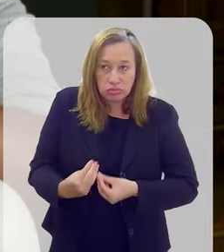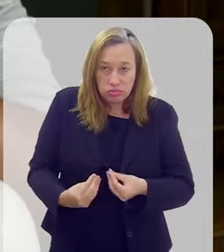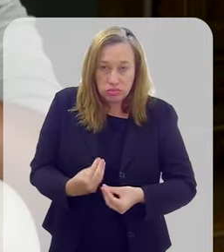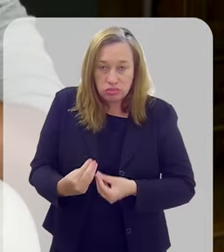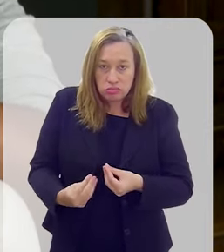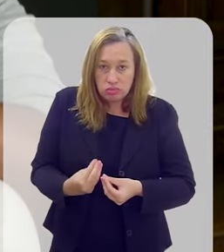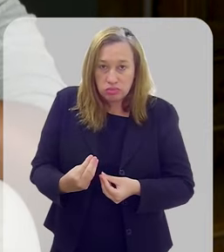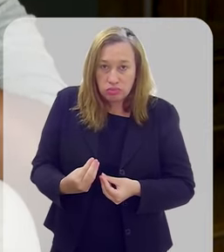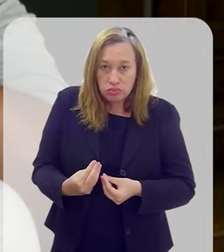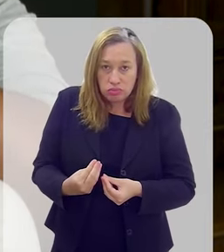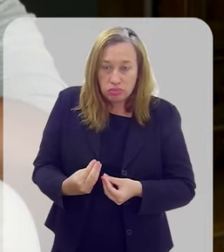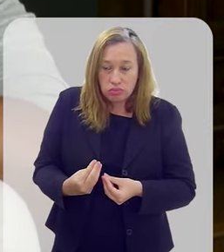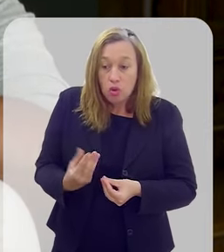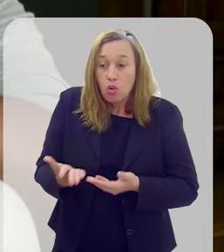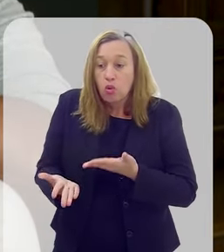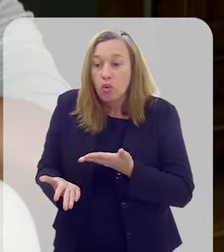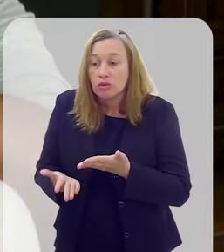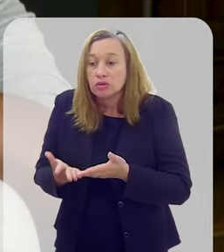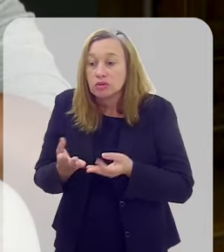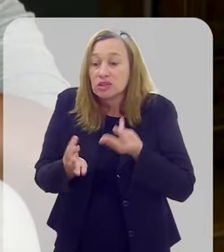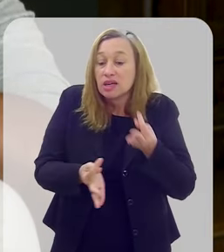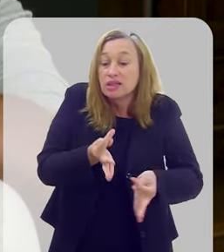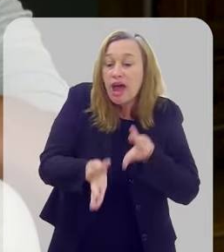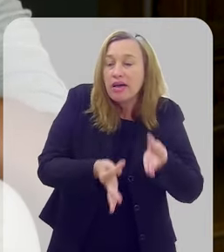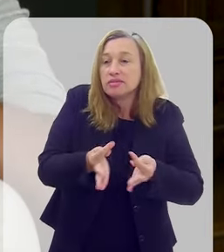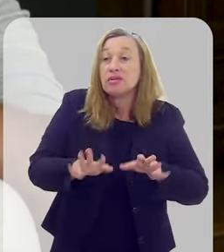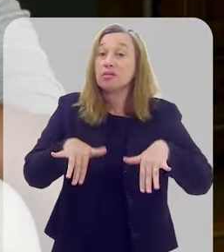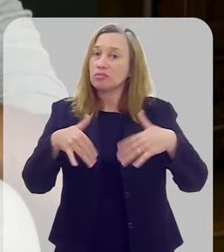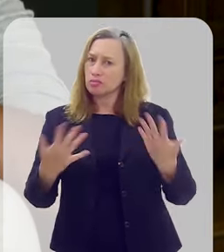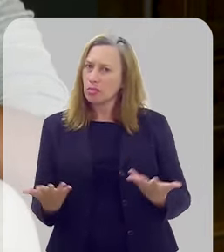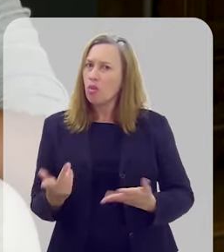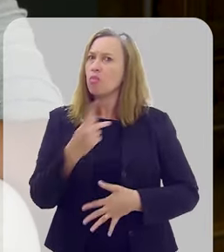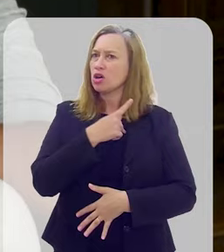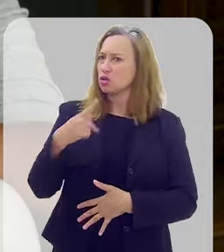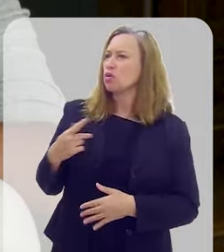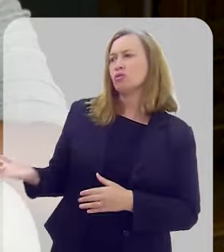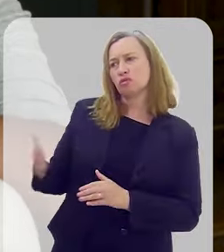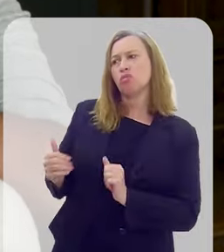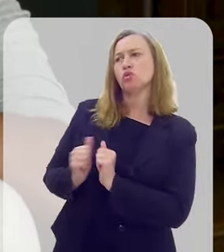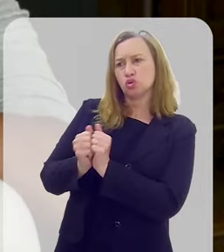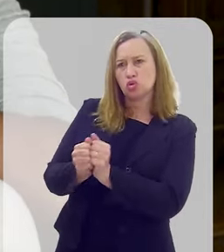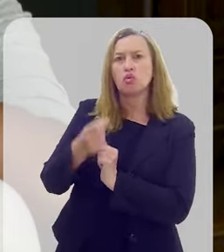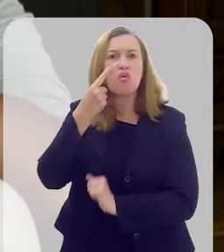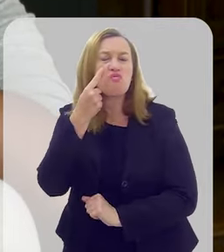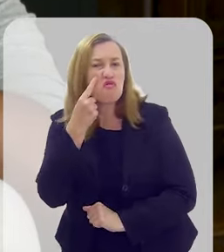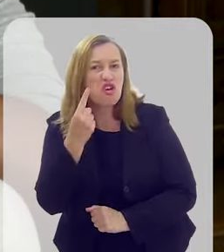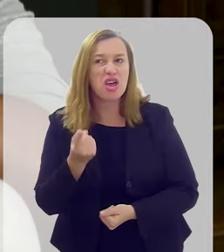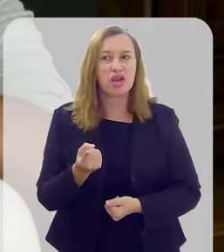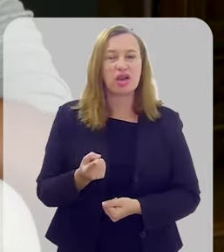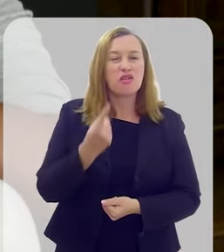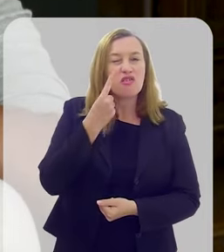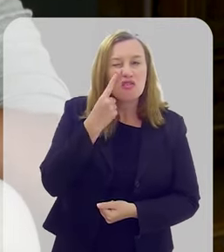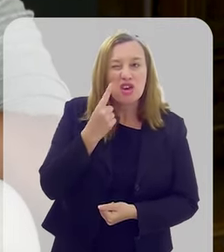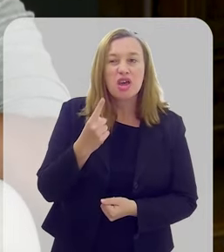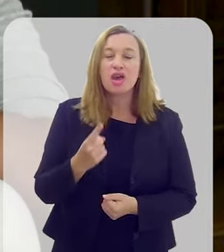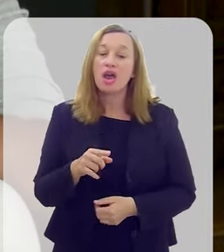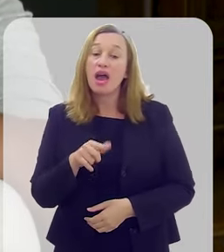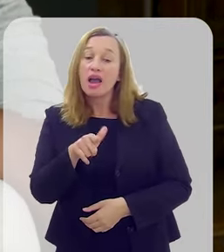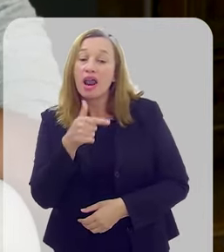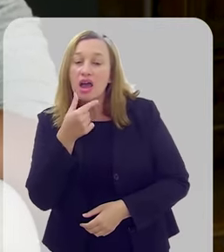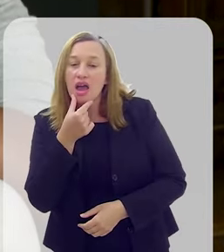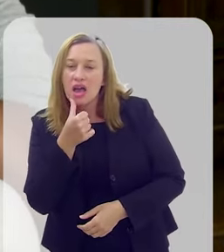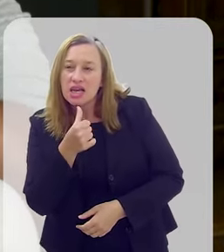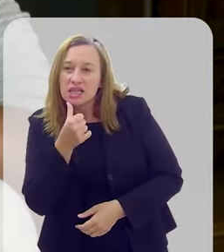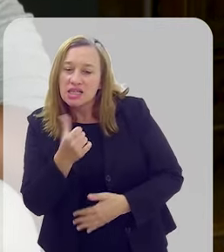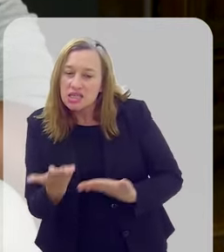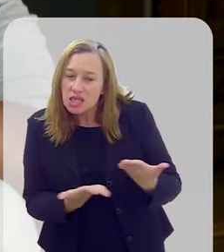inpa que são tratadas então pastores vamos juntos vamos olhar isso vamos olhar pra igreja vamos